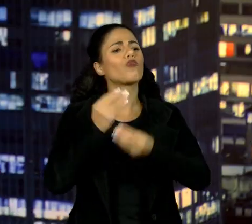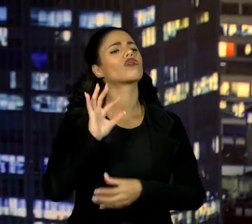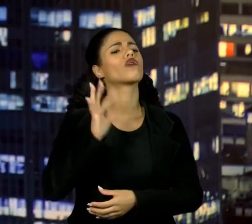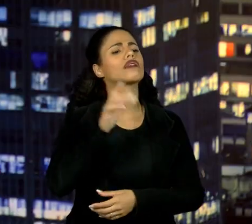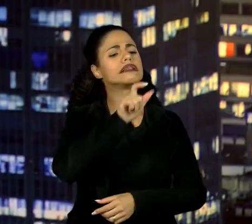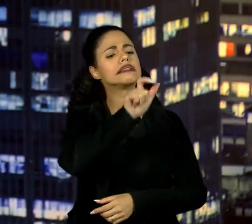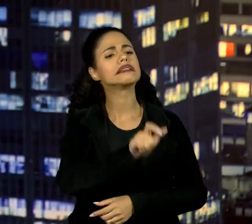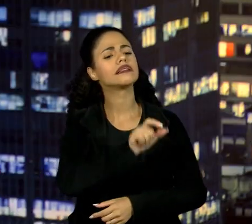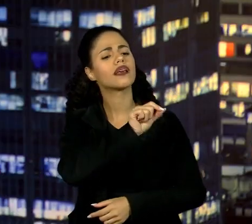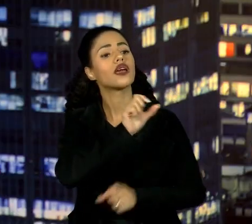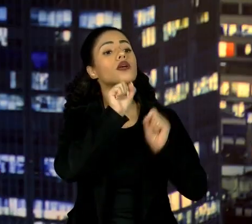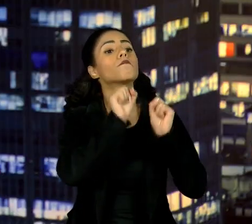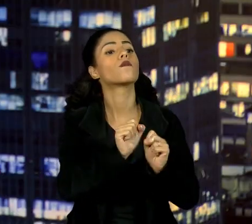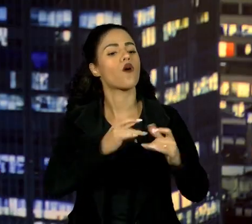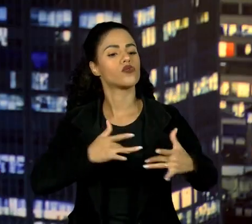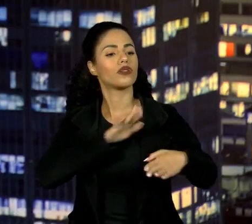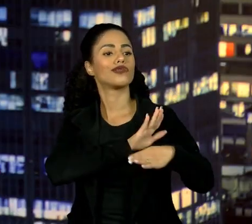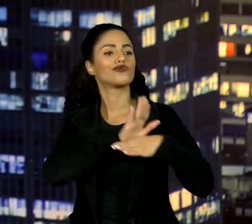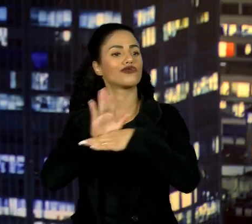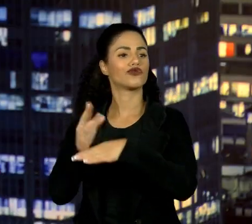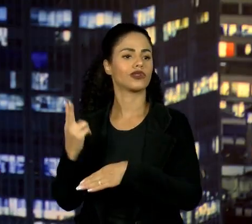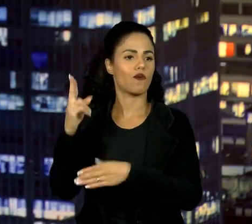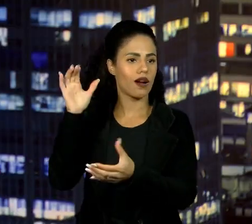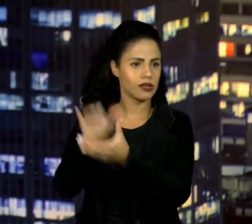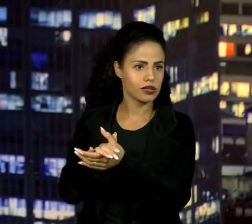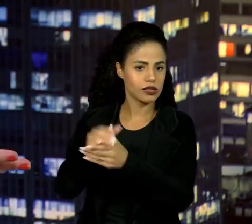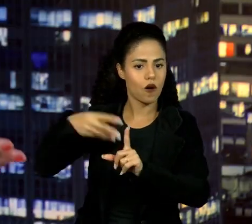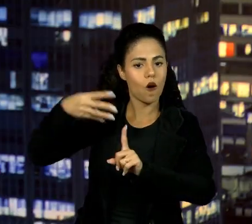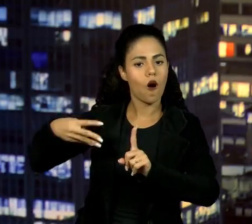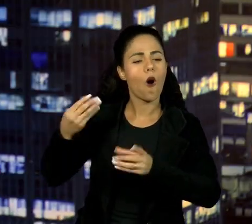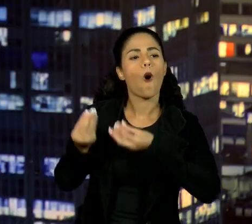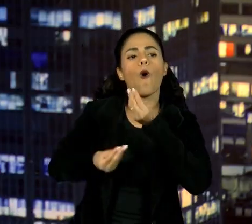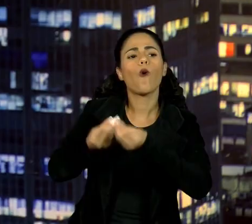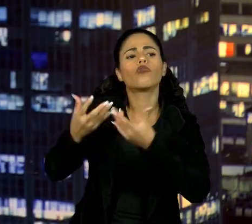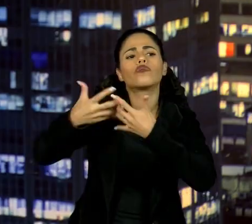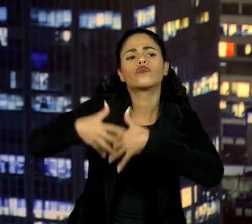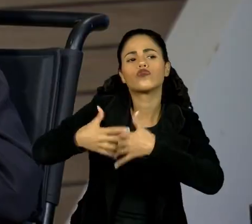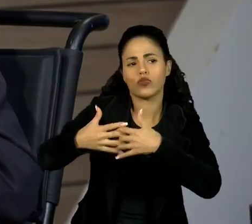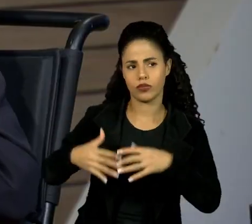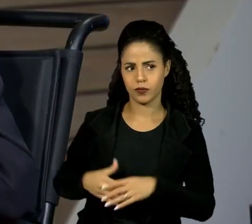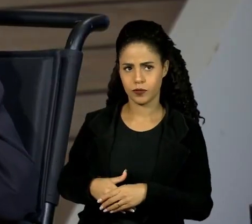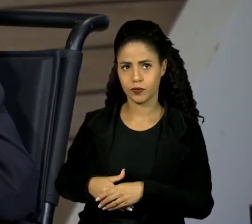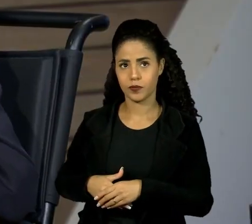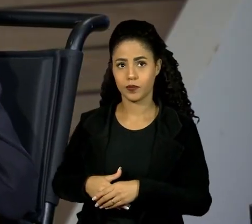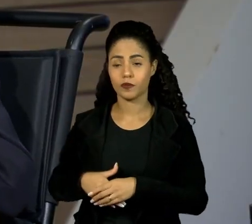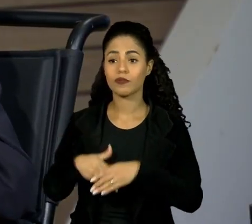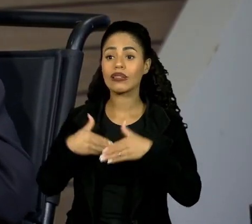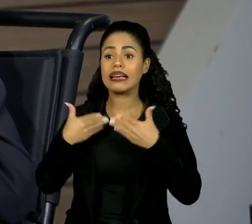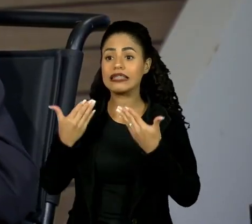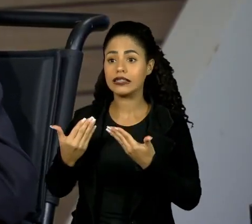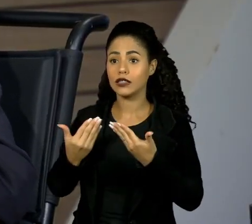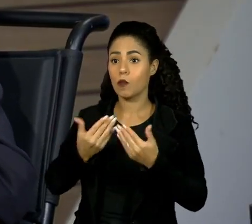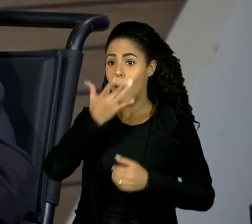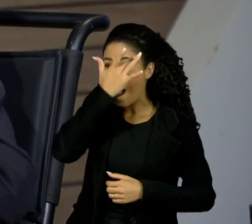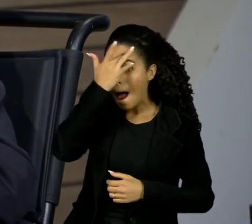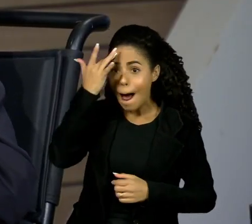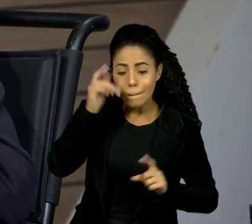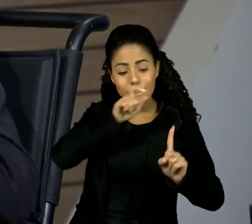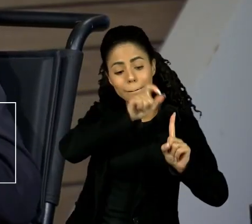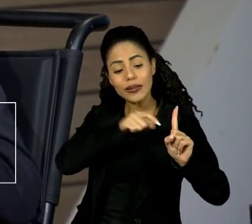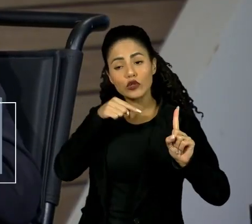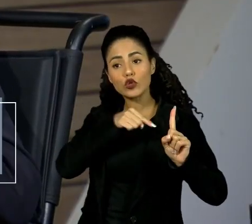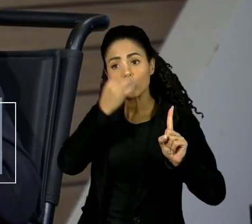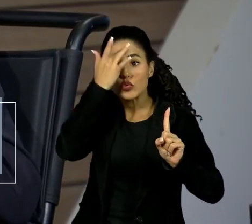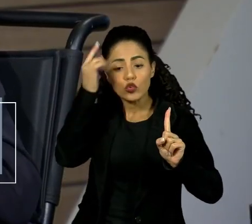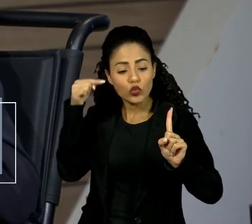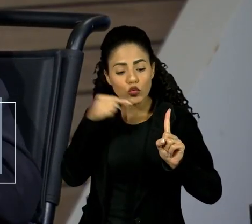pessoa para ajudar um casal como eles a trazer um bebê ao mundo? quem vai gestar por eles,